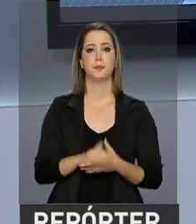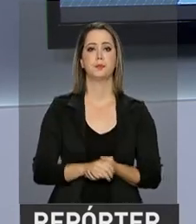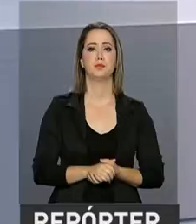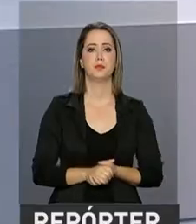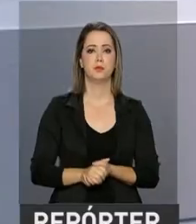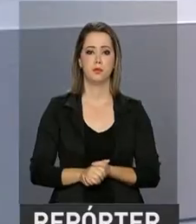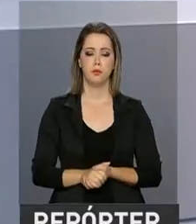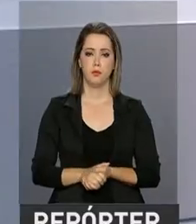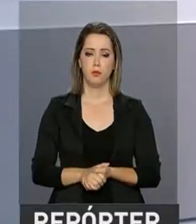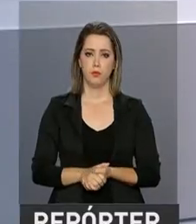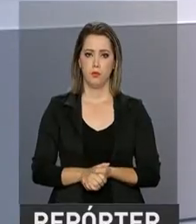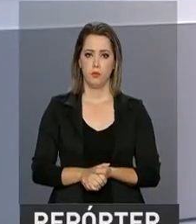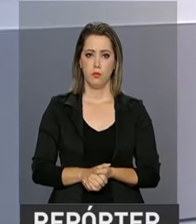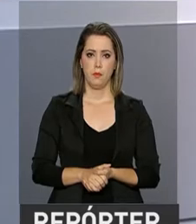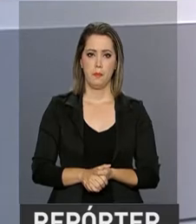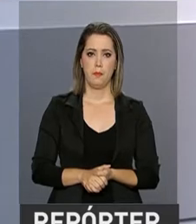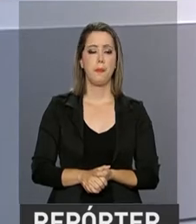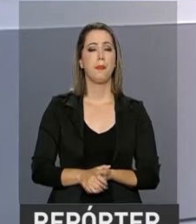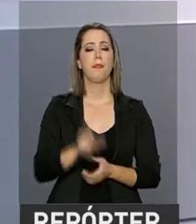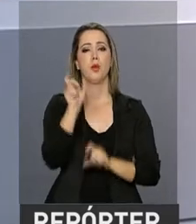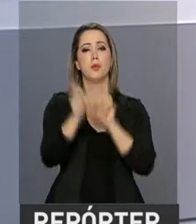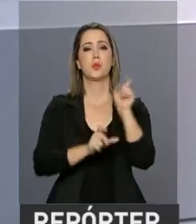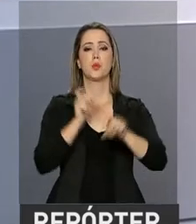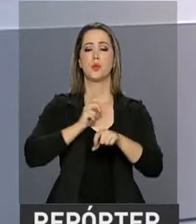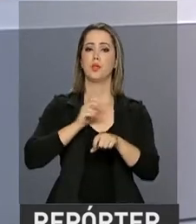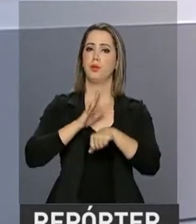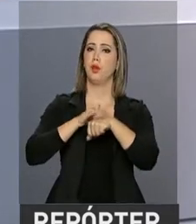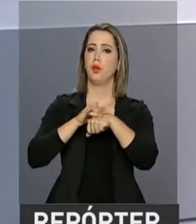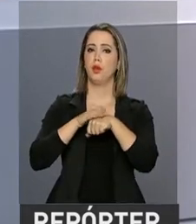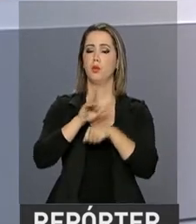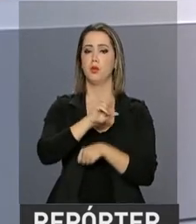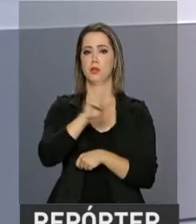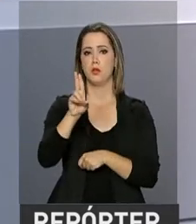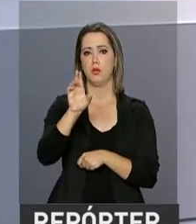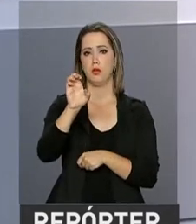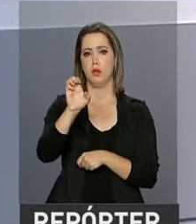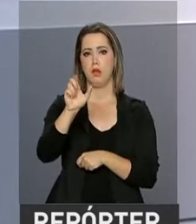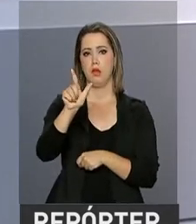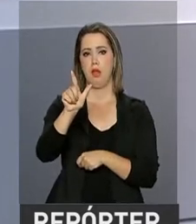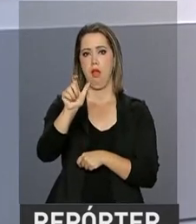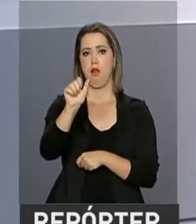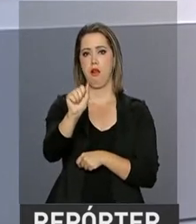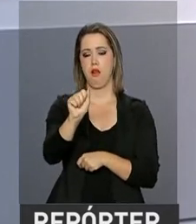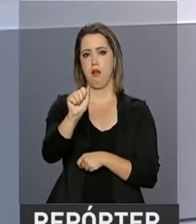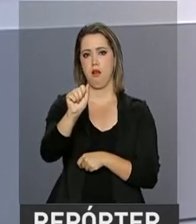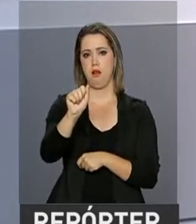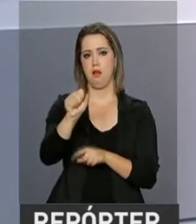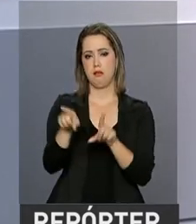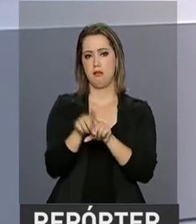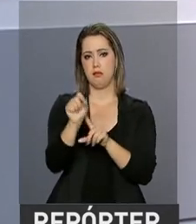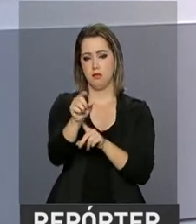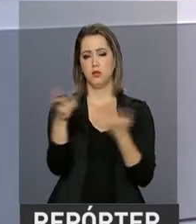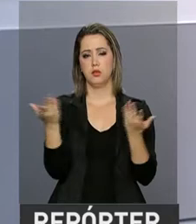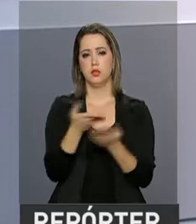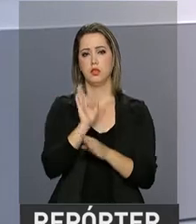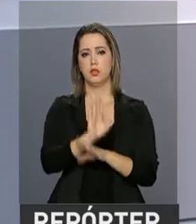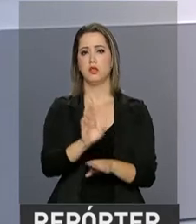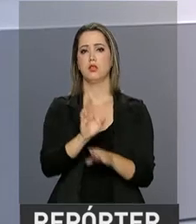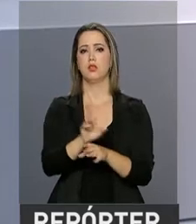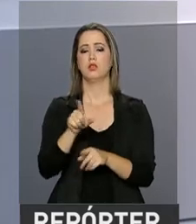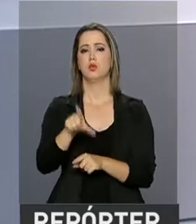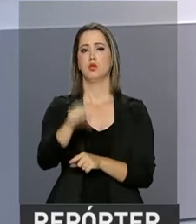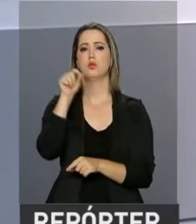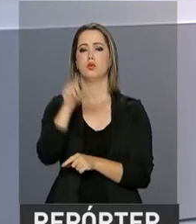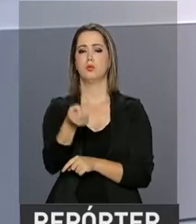doenças. Os pacientes diagnosticados com esclerose múltipla contam agora com mais uma opção de tratamento no